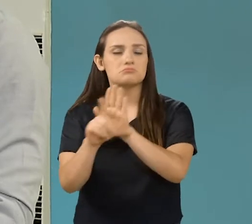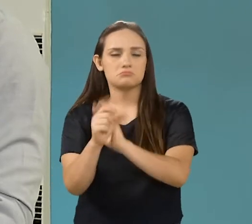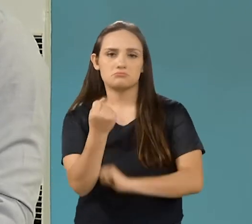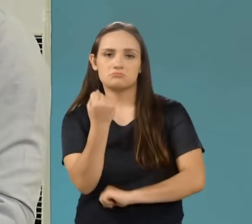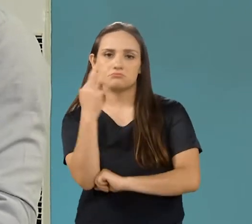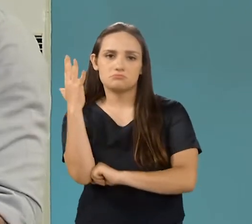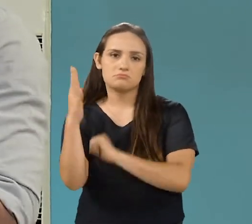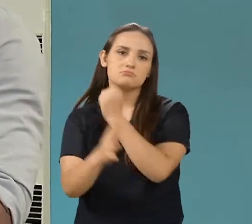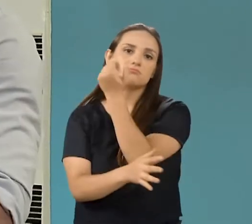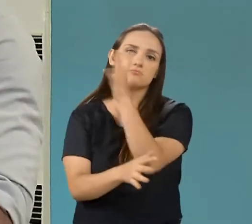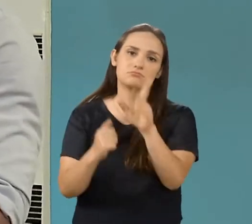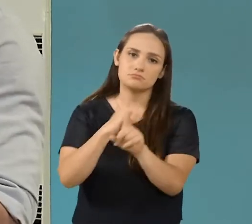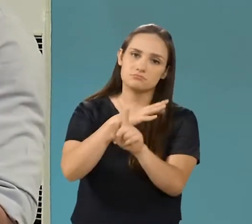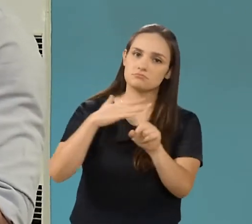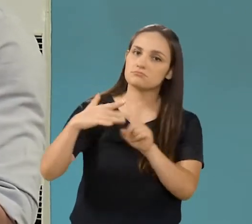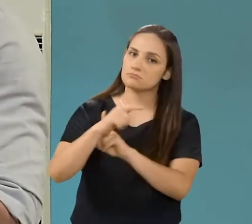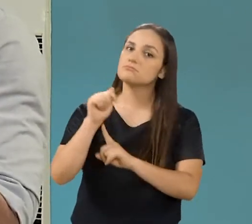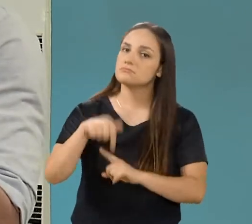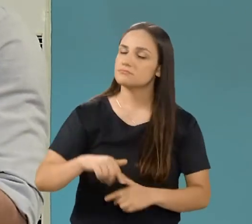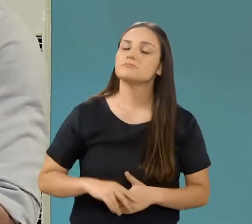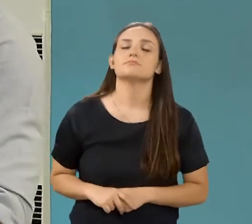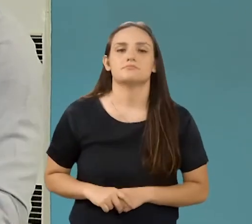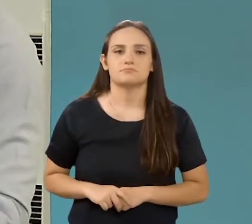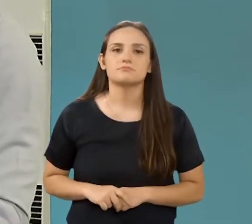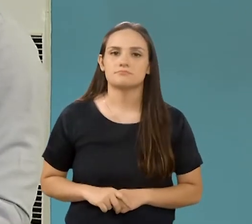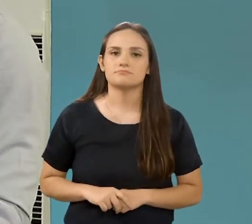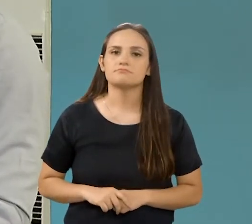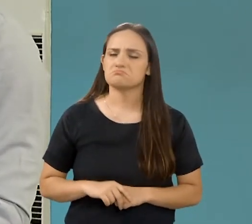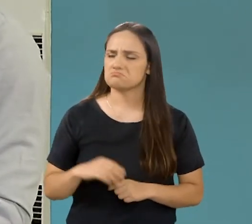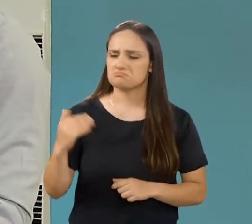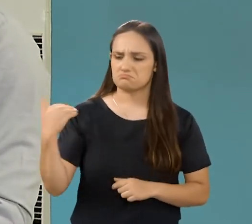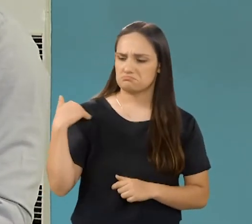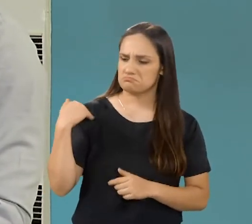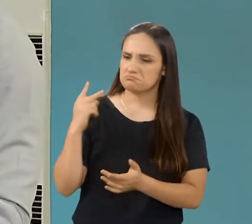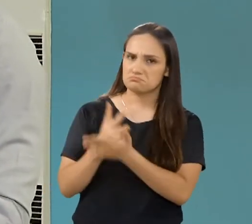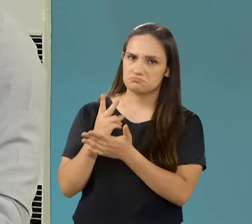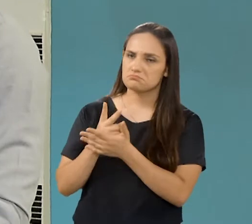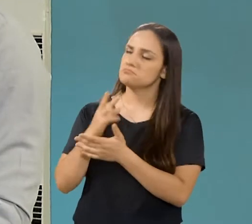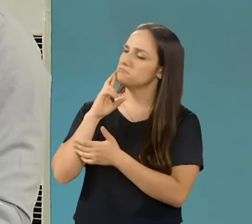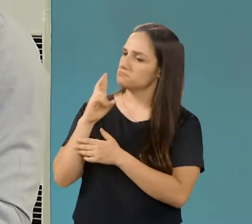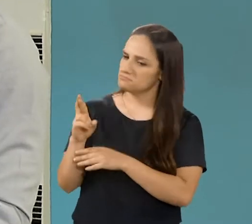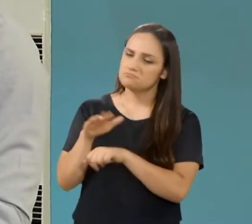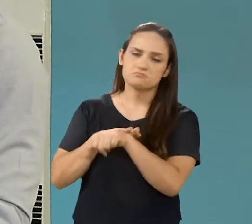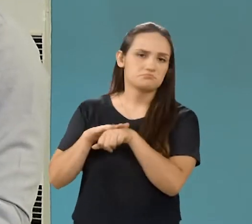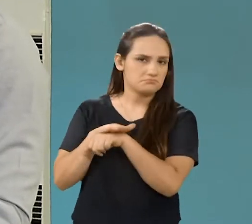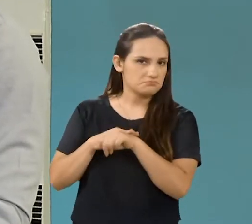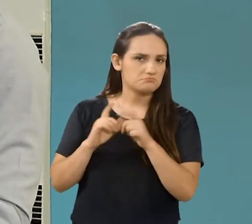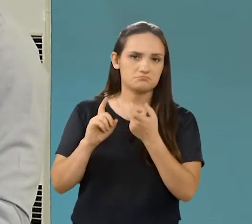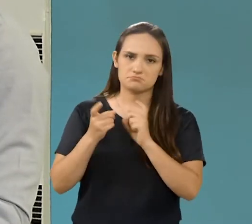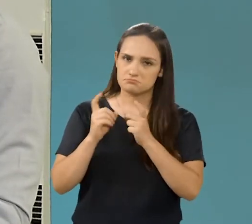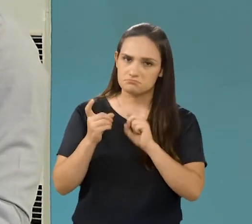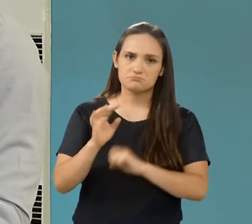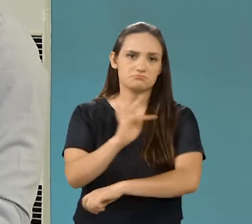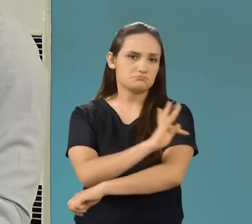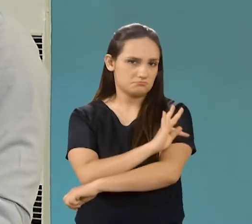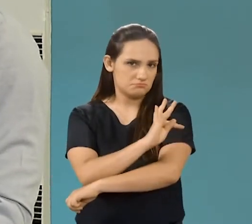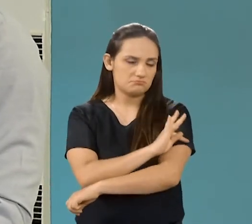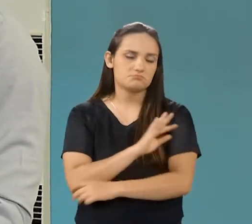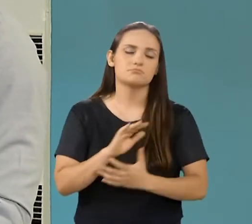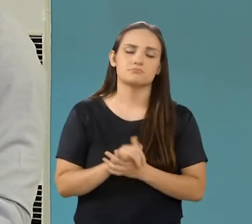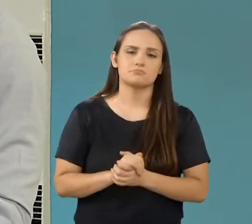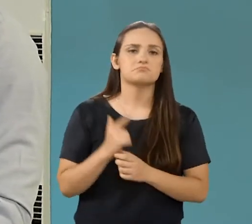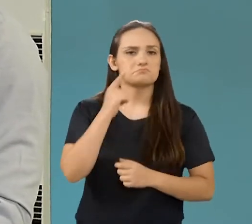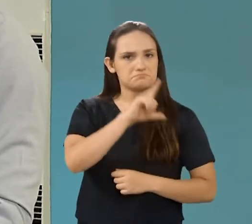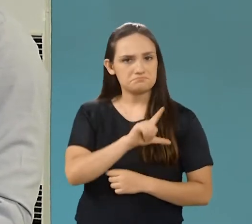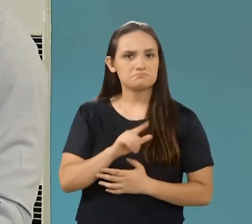Estado. Então, assim, nós somos sempre muito demandados. E aí sempre respondendo e conversando em reuniões técnicas mesmo com os deputados para